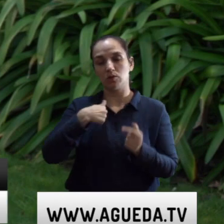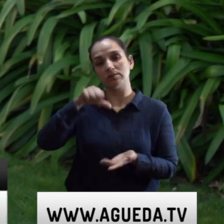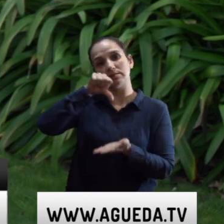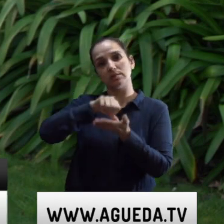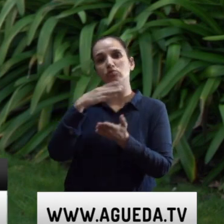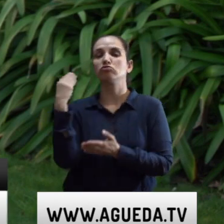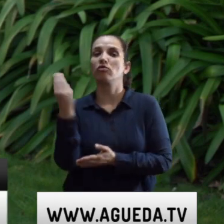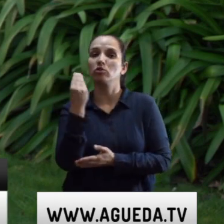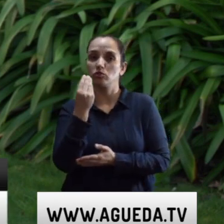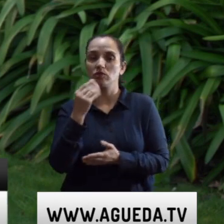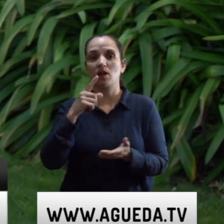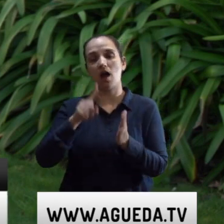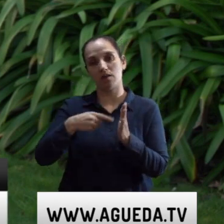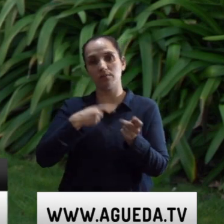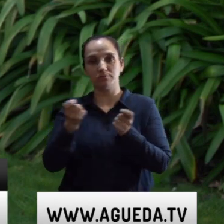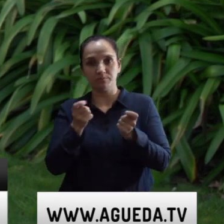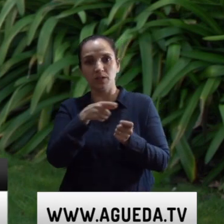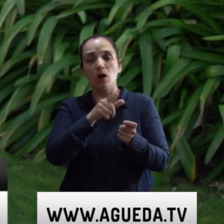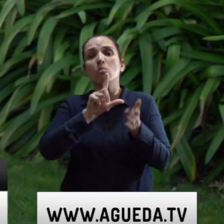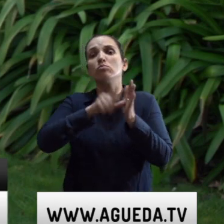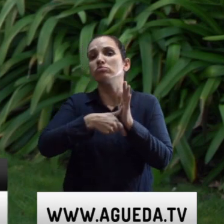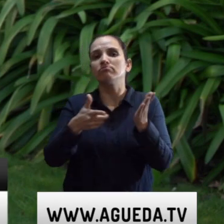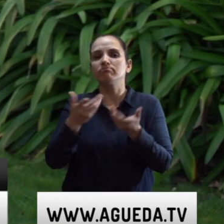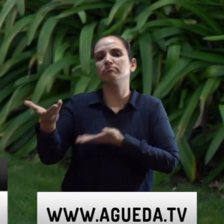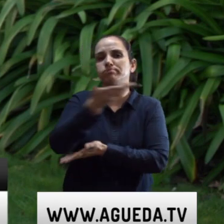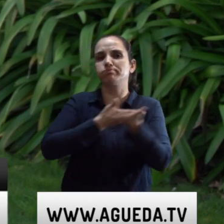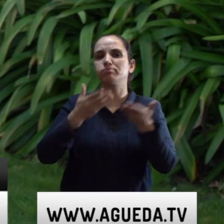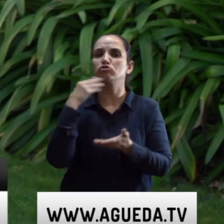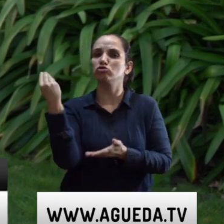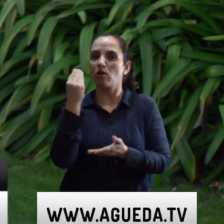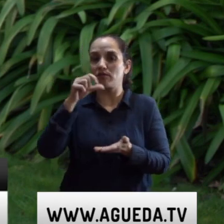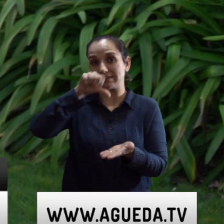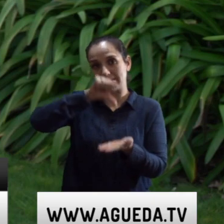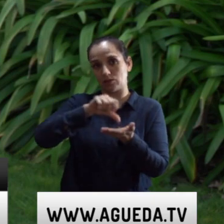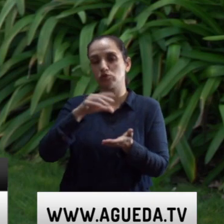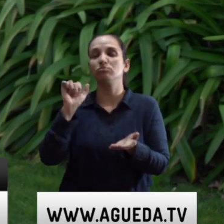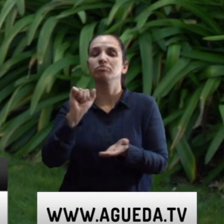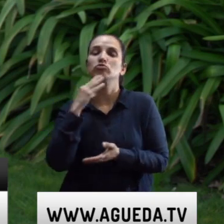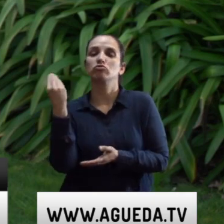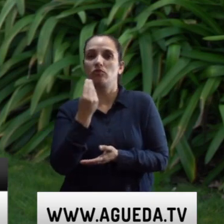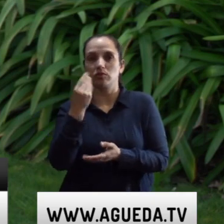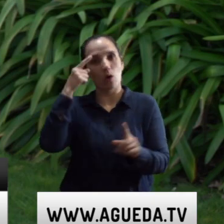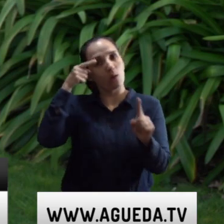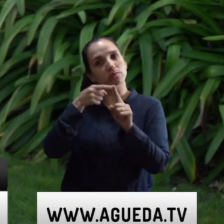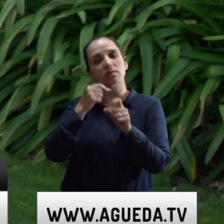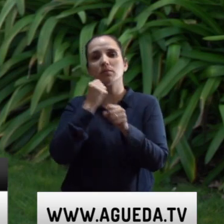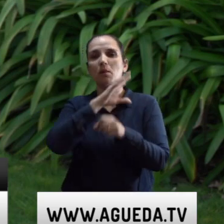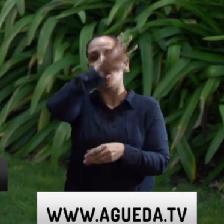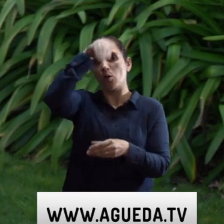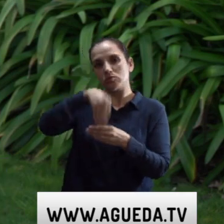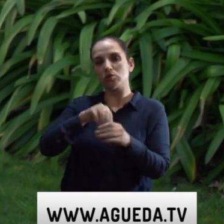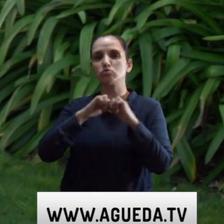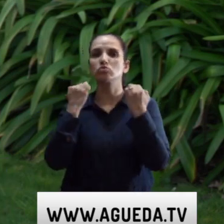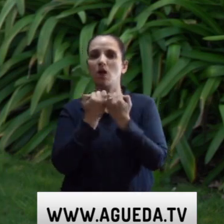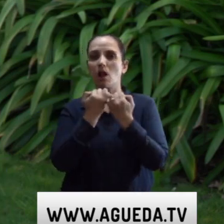Moutas, coordenadora do Centro de Juventude de Águeda. O projeto Together for Diversity é um intercâmbio de jovens desenvolvido pelo Centro de Juventude que pretendeu